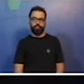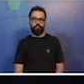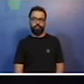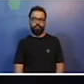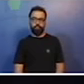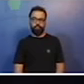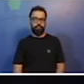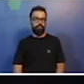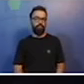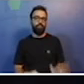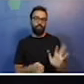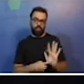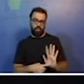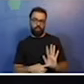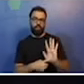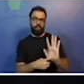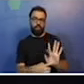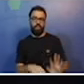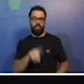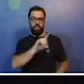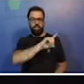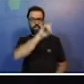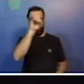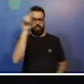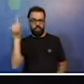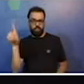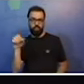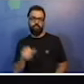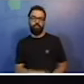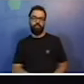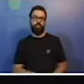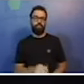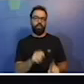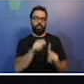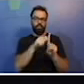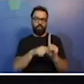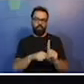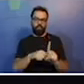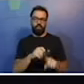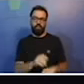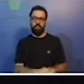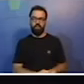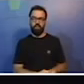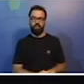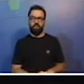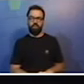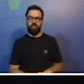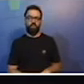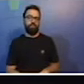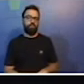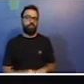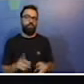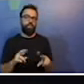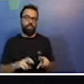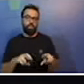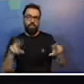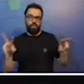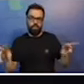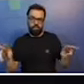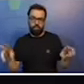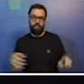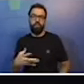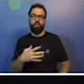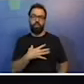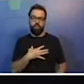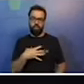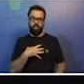Para indicar o dia do mês, 2 construções ou 2 métodos, 2 possíveis